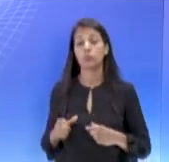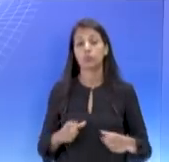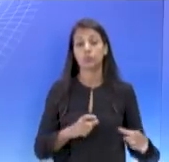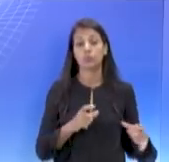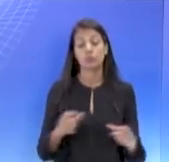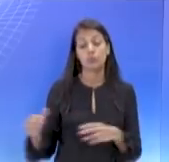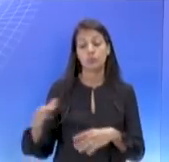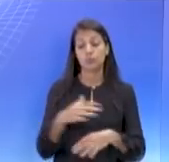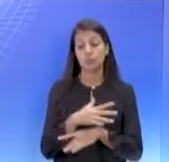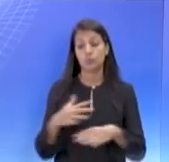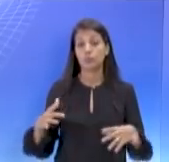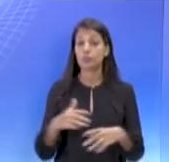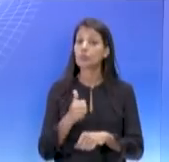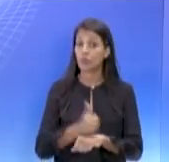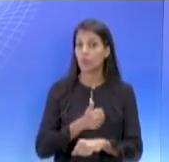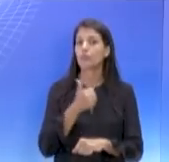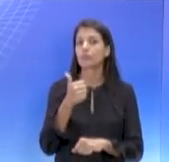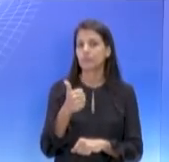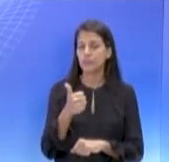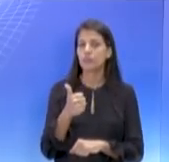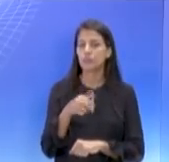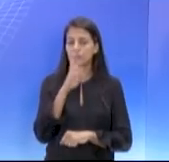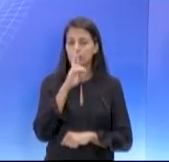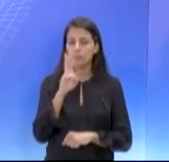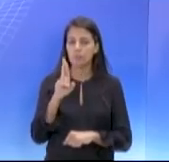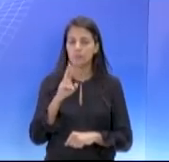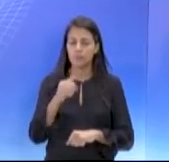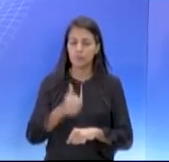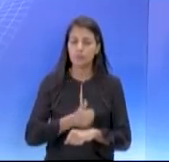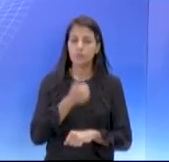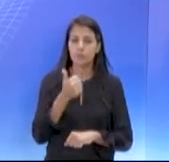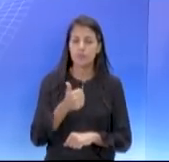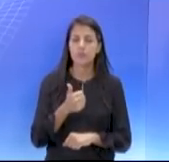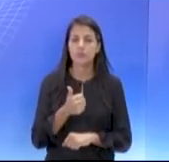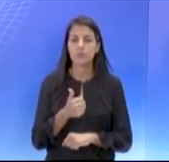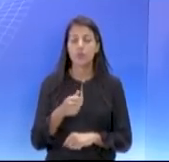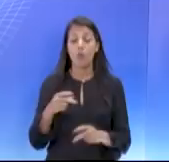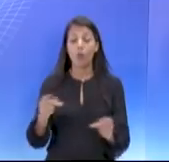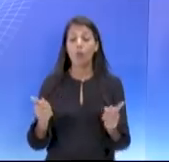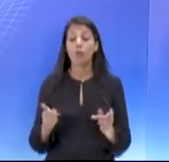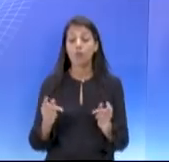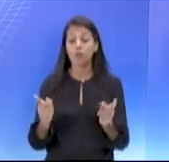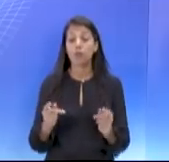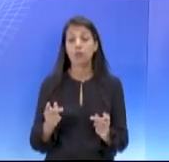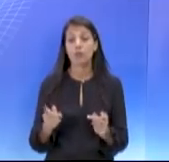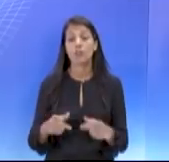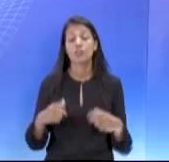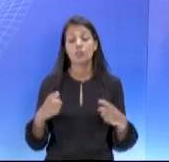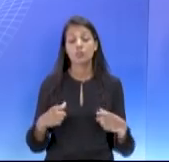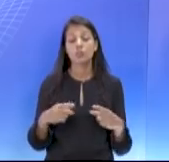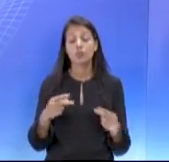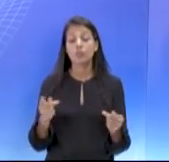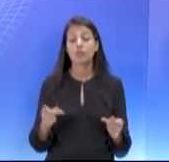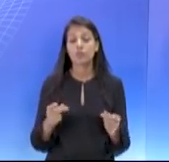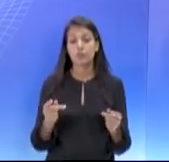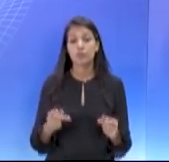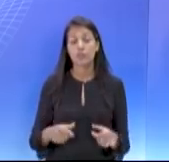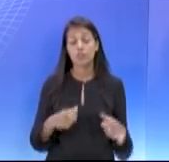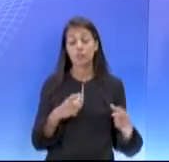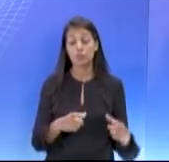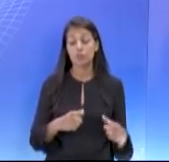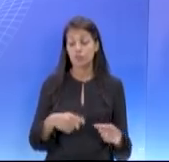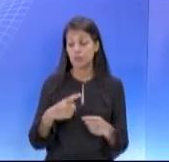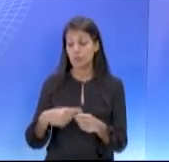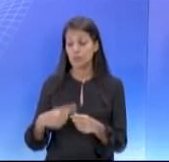posição relativa nas redes de circulação. Ou seja, é uma boa posição comercial e de conhecimento. Então, é uma